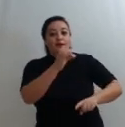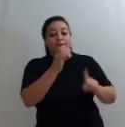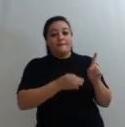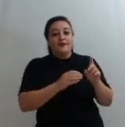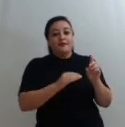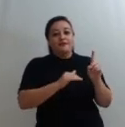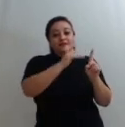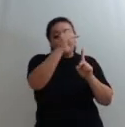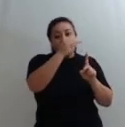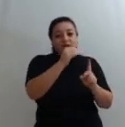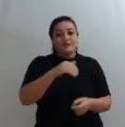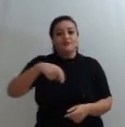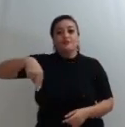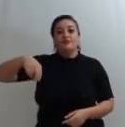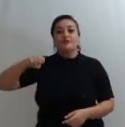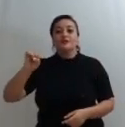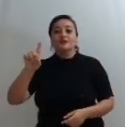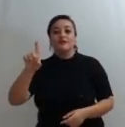Bittar.